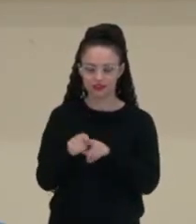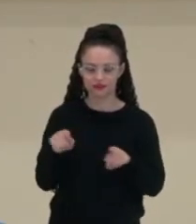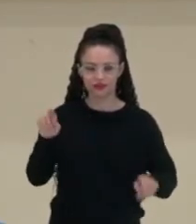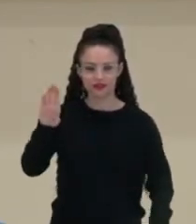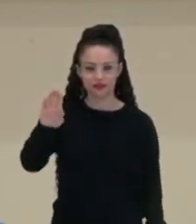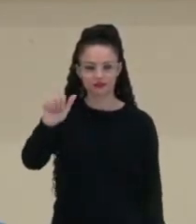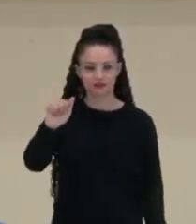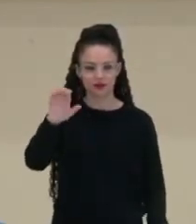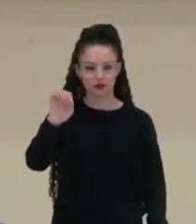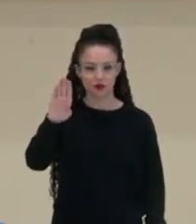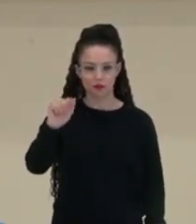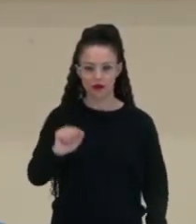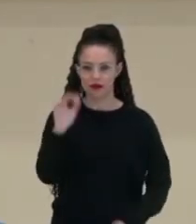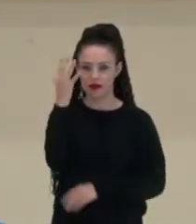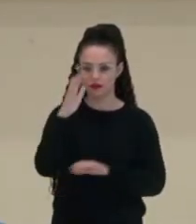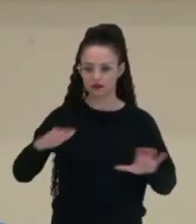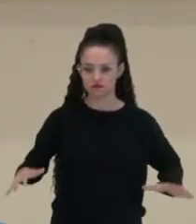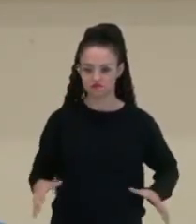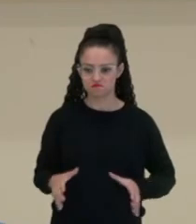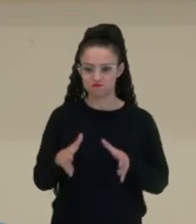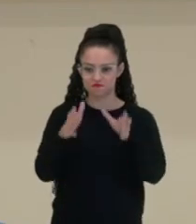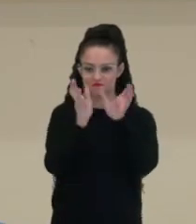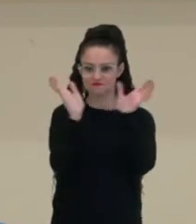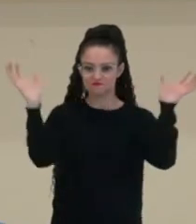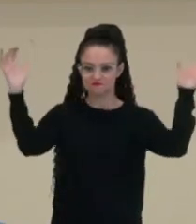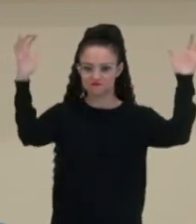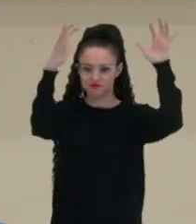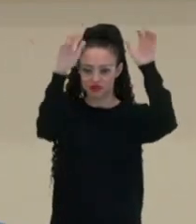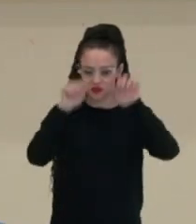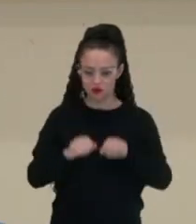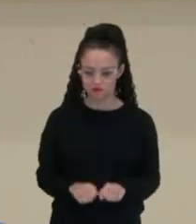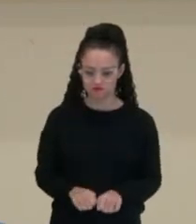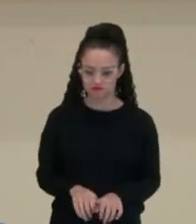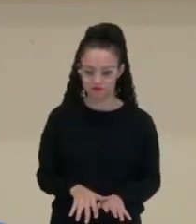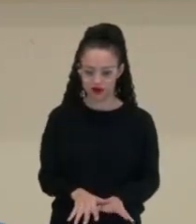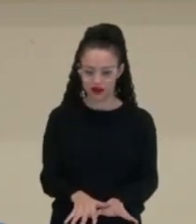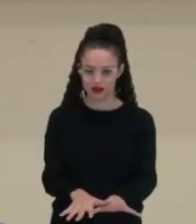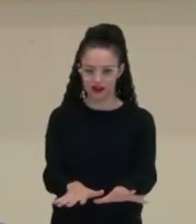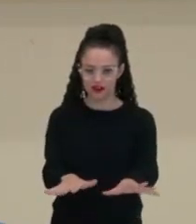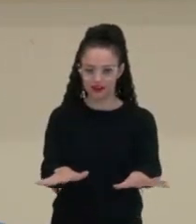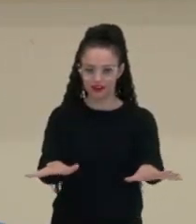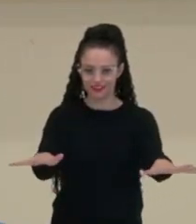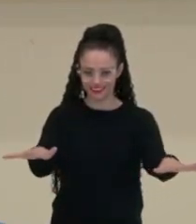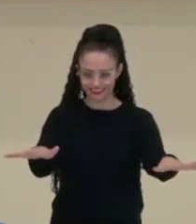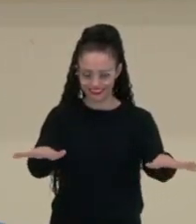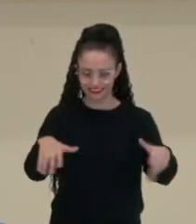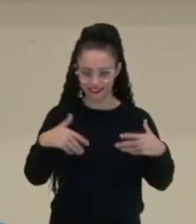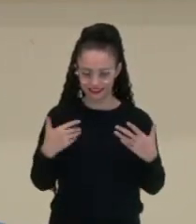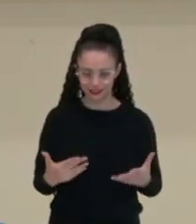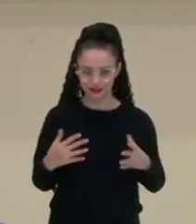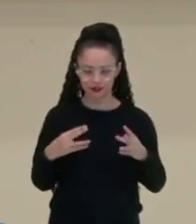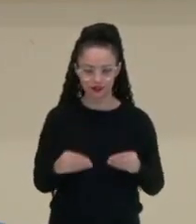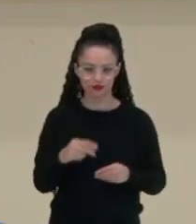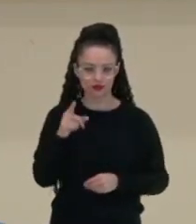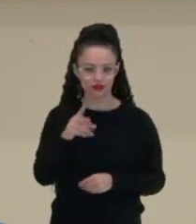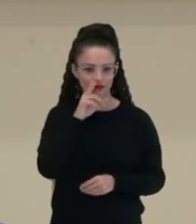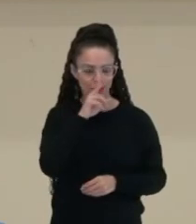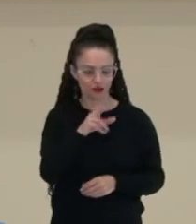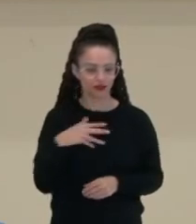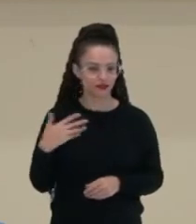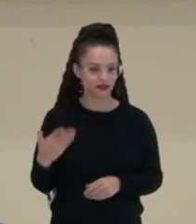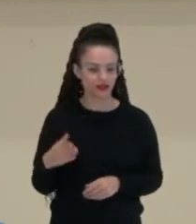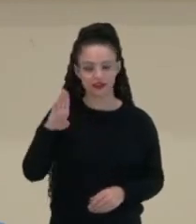baobá, que é uma árvore muito grande, né? Com as raízes fortes que se espalham, né, por tudo e se fortalece.